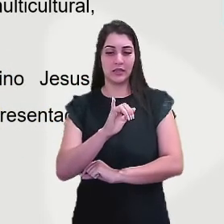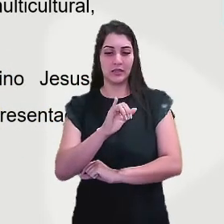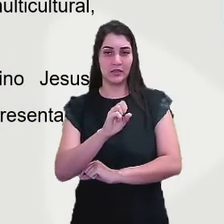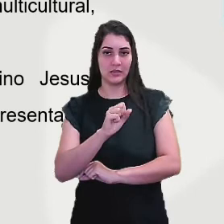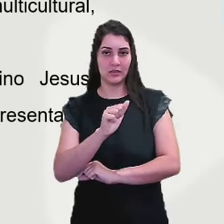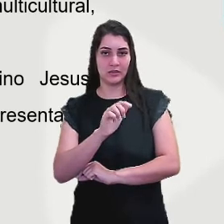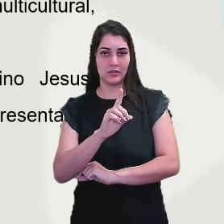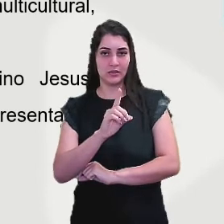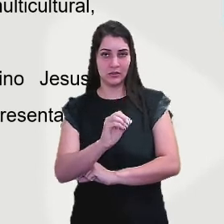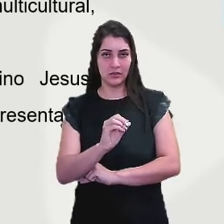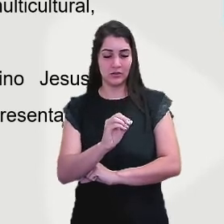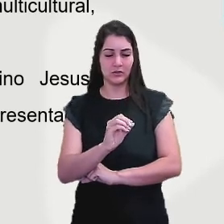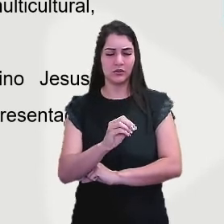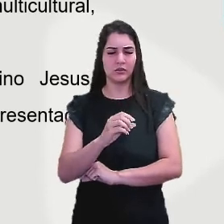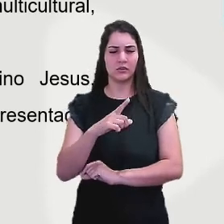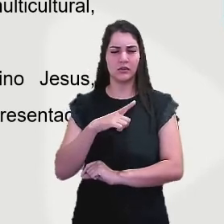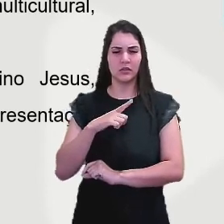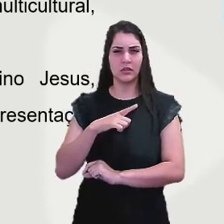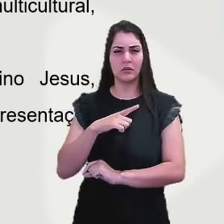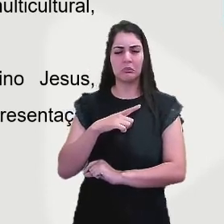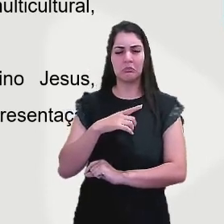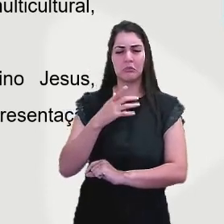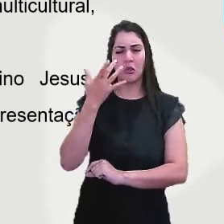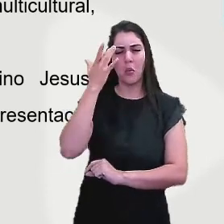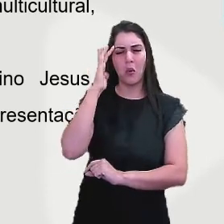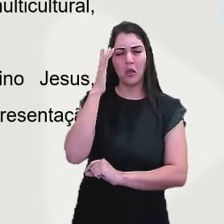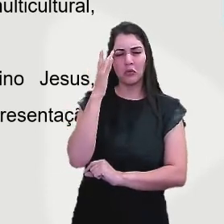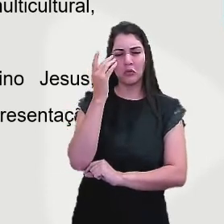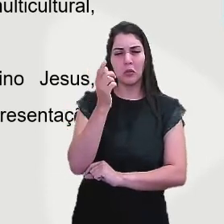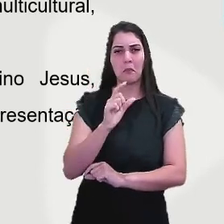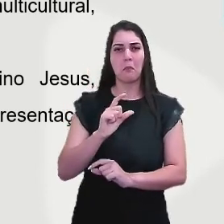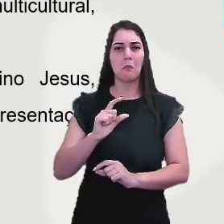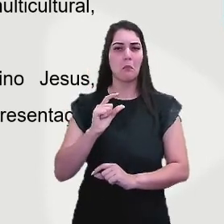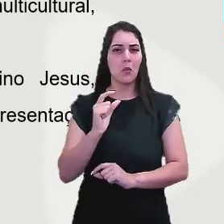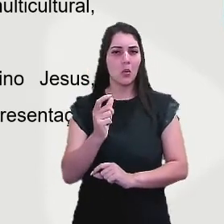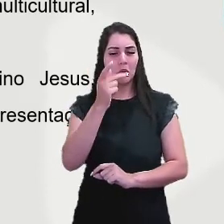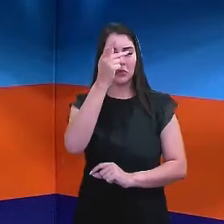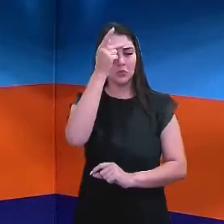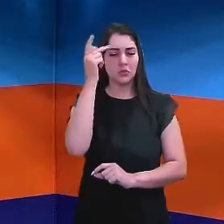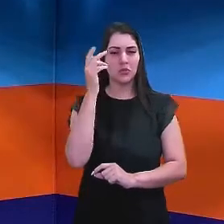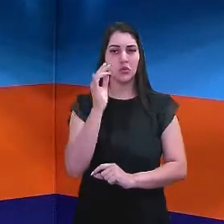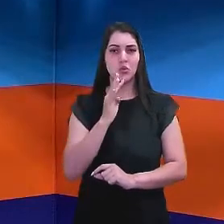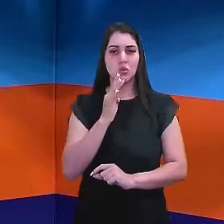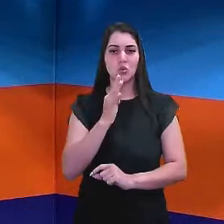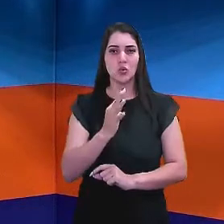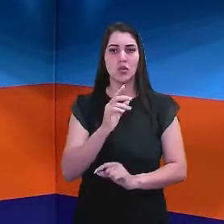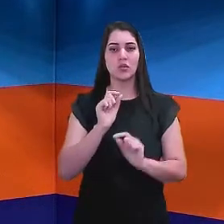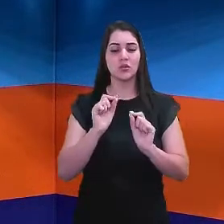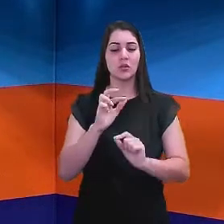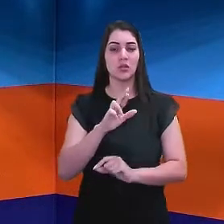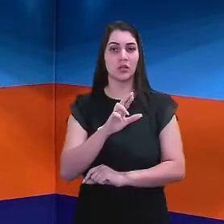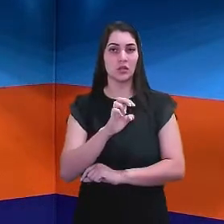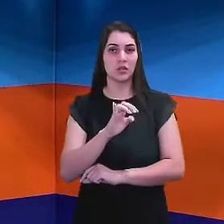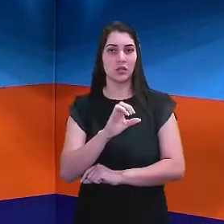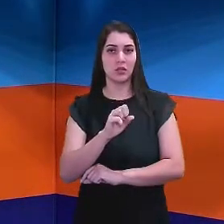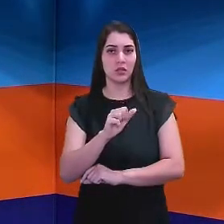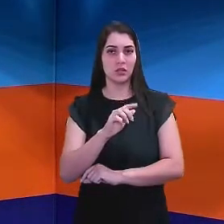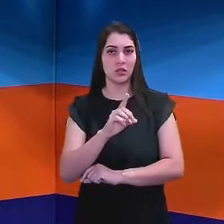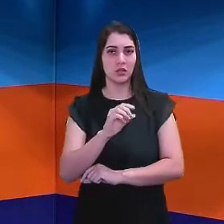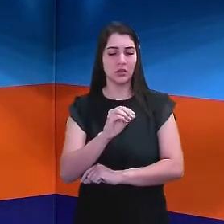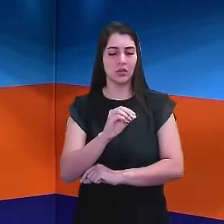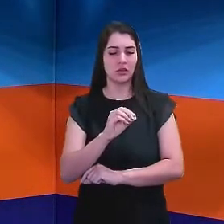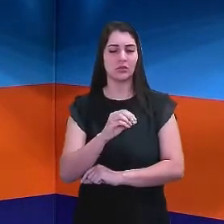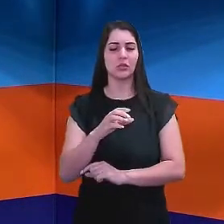que pouco de vocês conhecem a palavra reizado. O reizado são grupos que cantam e dançam em